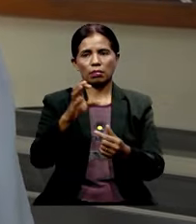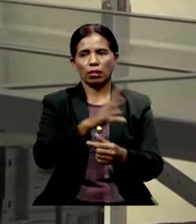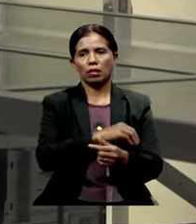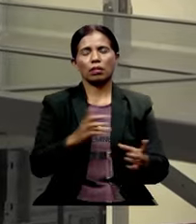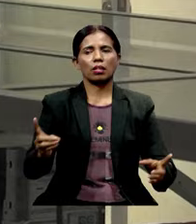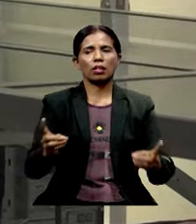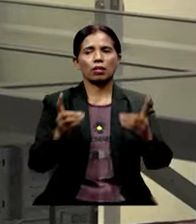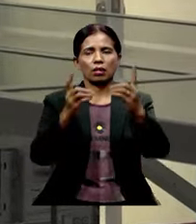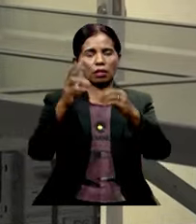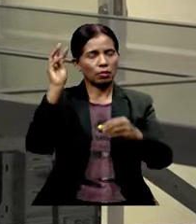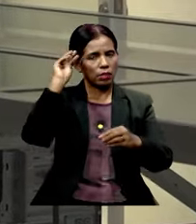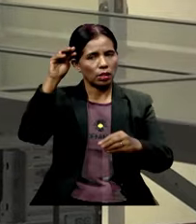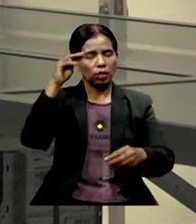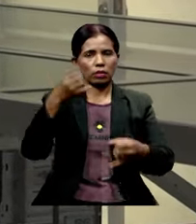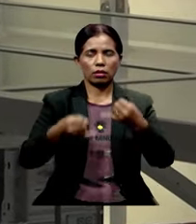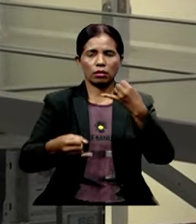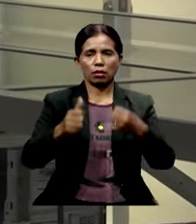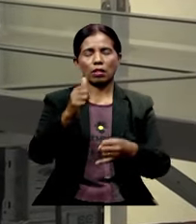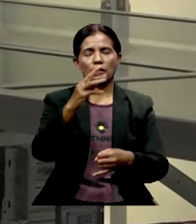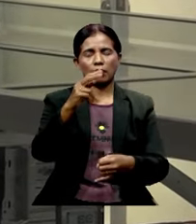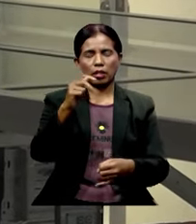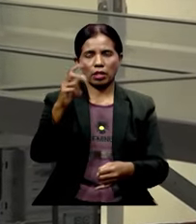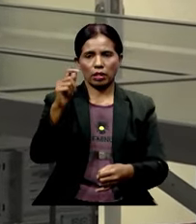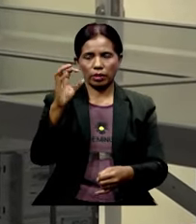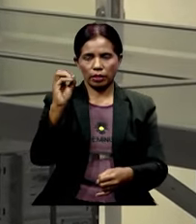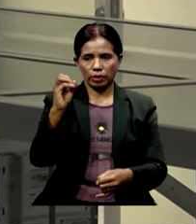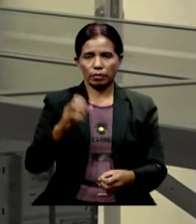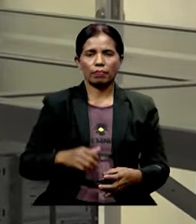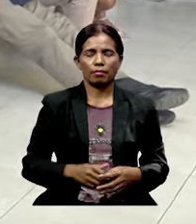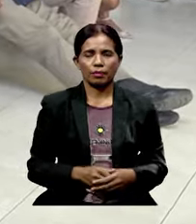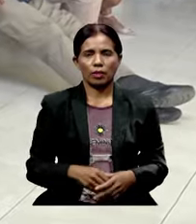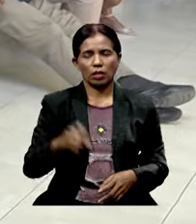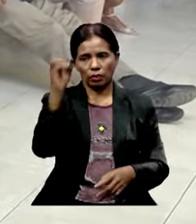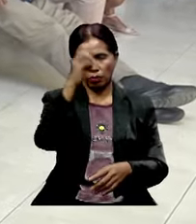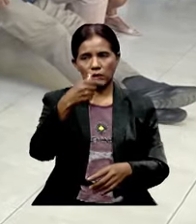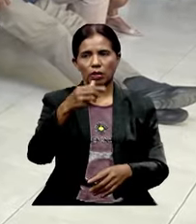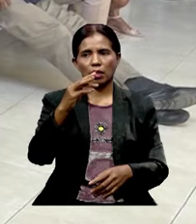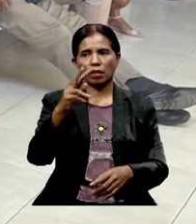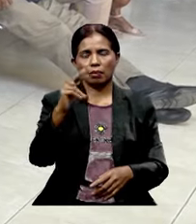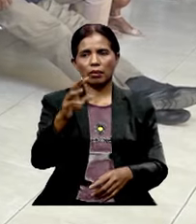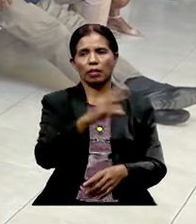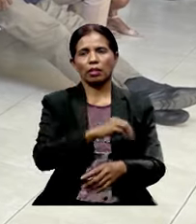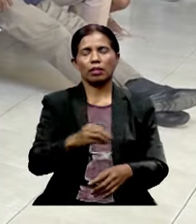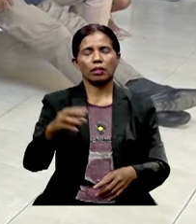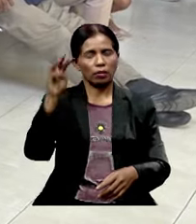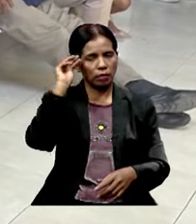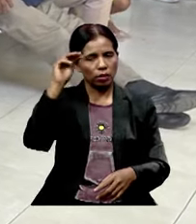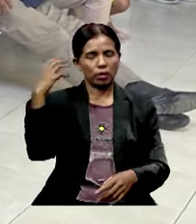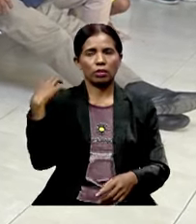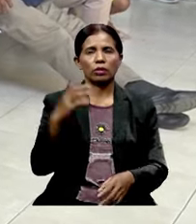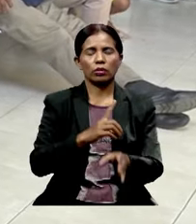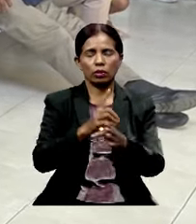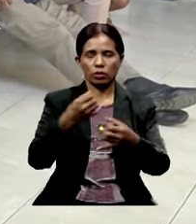hasoro direta ministro justiça Amandi de Sá Benevides. Observação Ziemen e edifício Ministério Justiça,